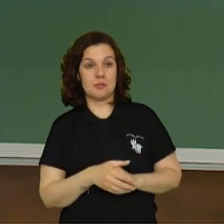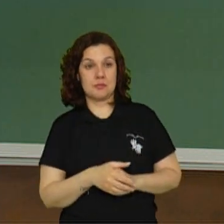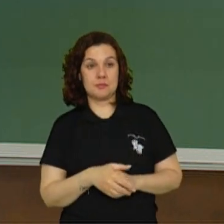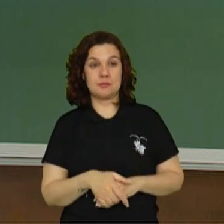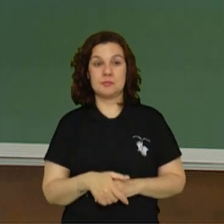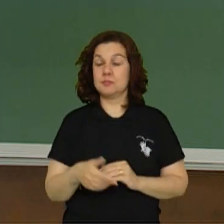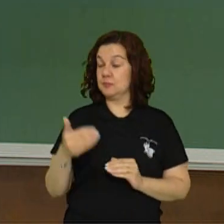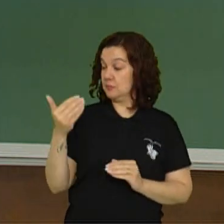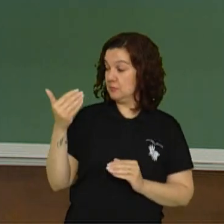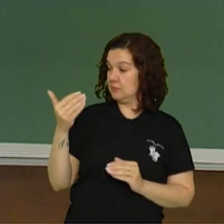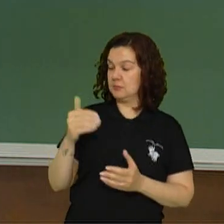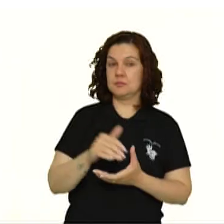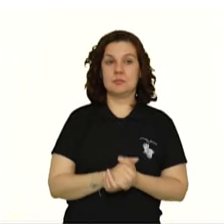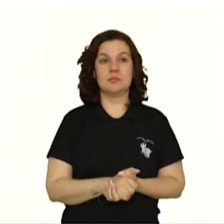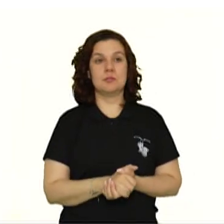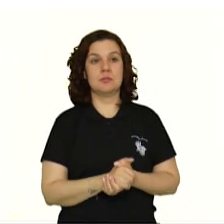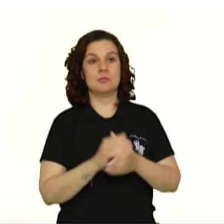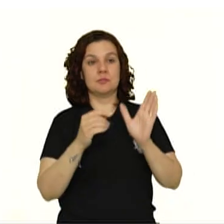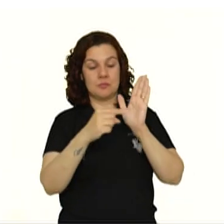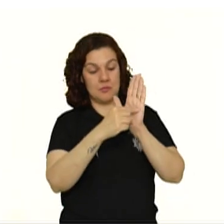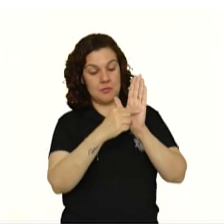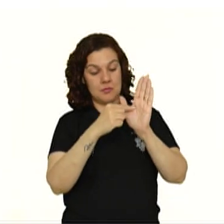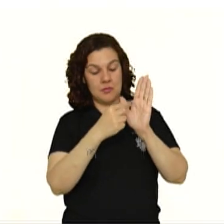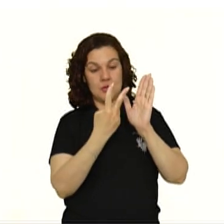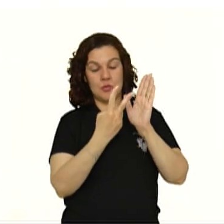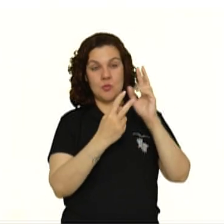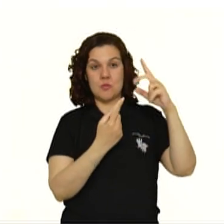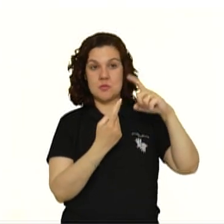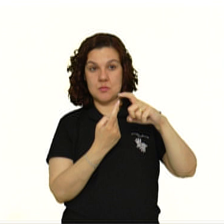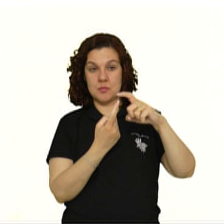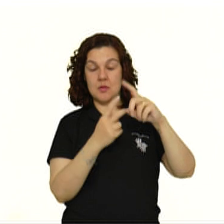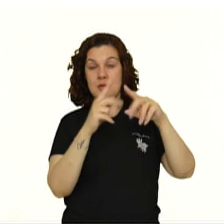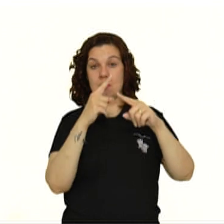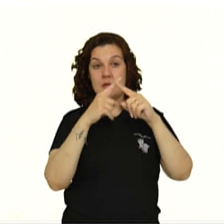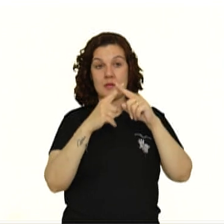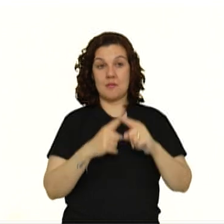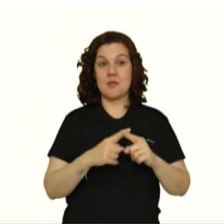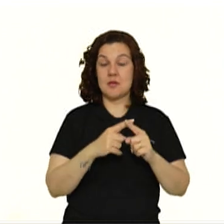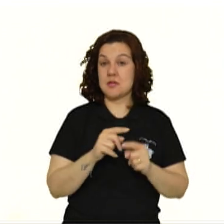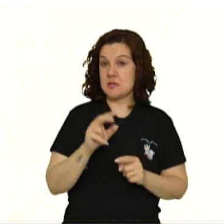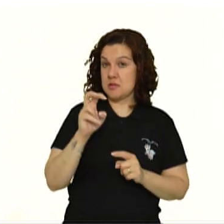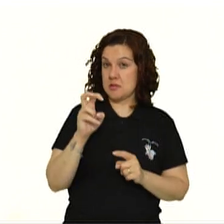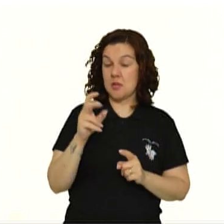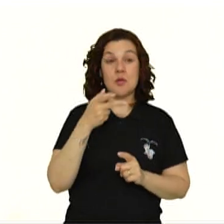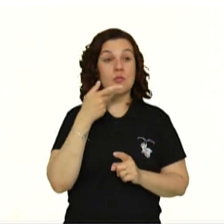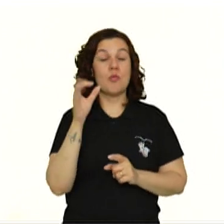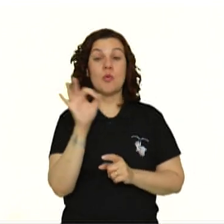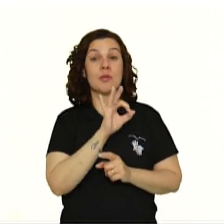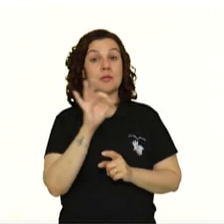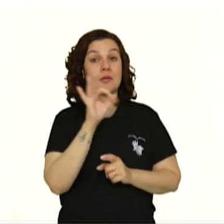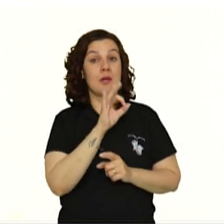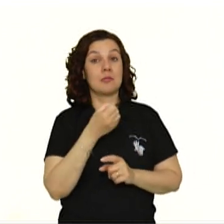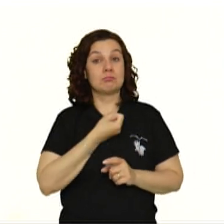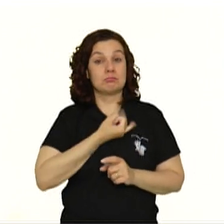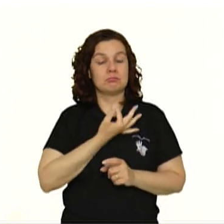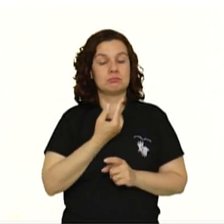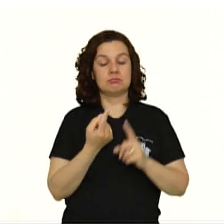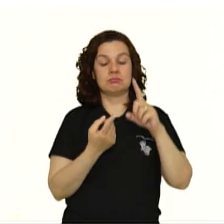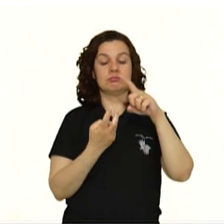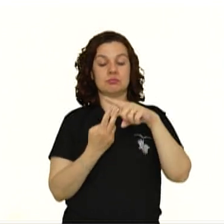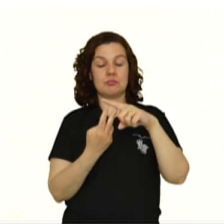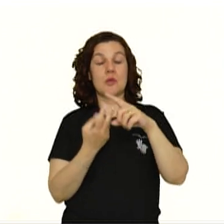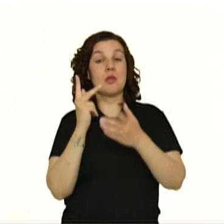2πr. Comprimento é igual a 2 vezes o π. O exercício, o enunciado, não deu o valor de π para substituir, então